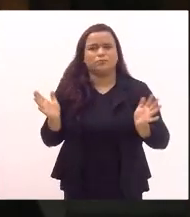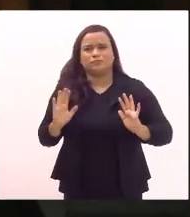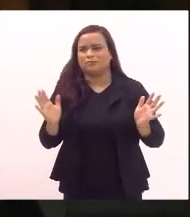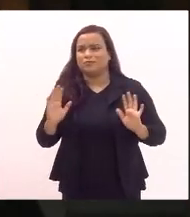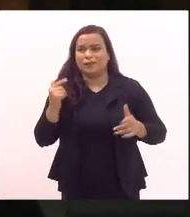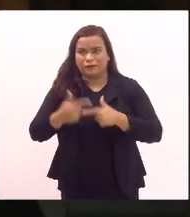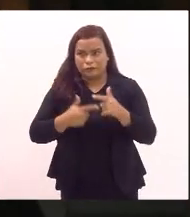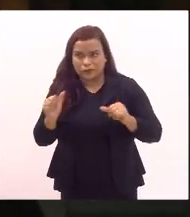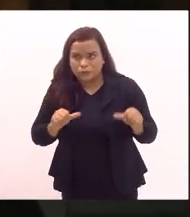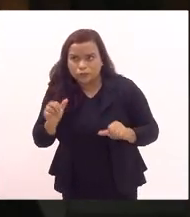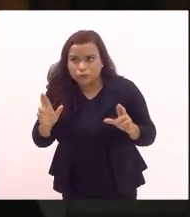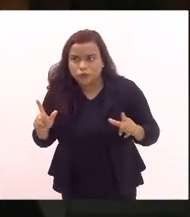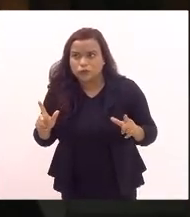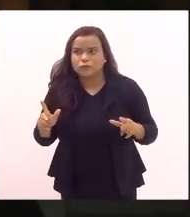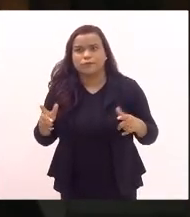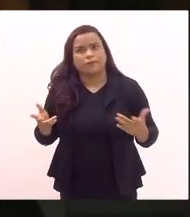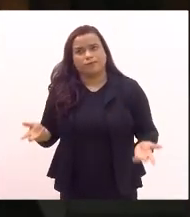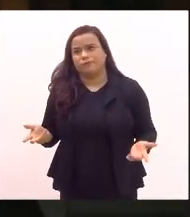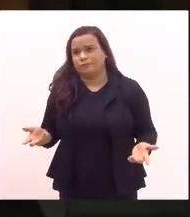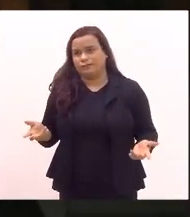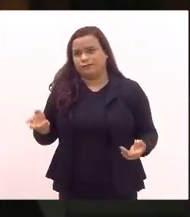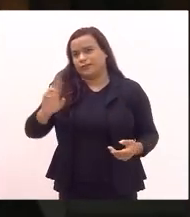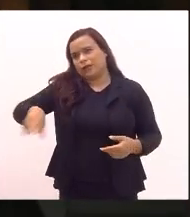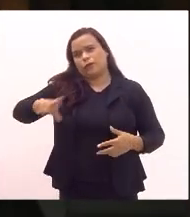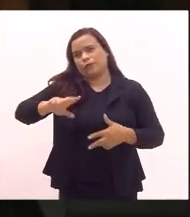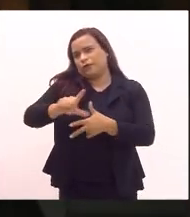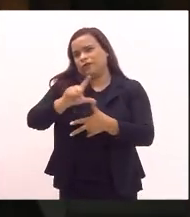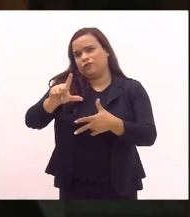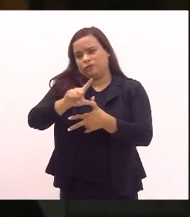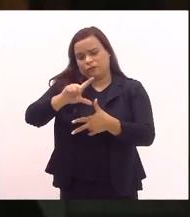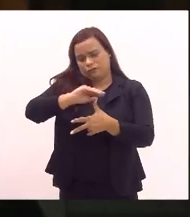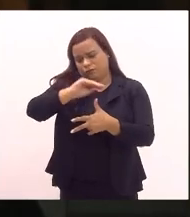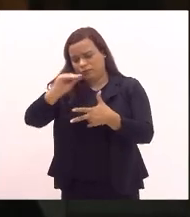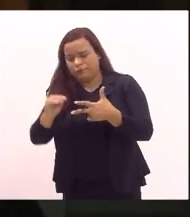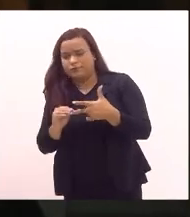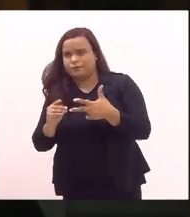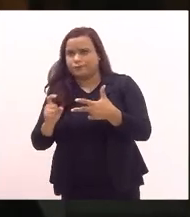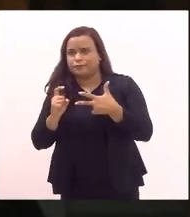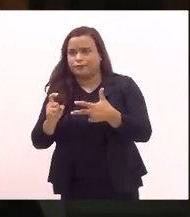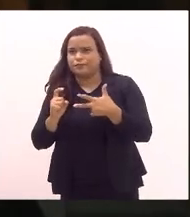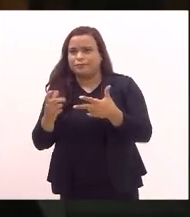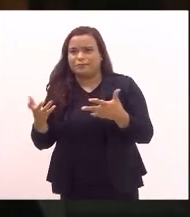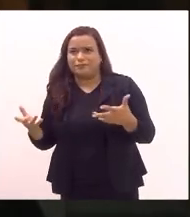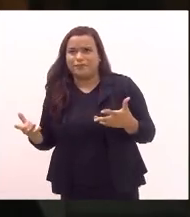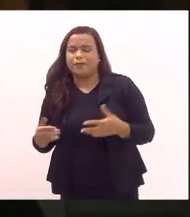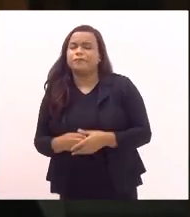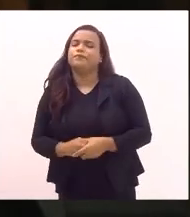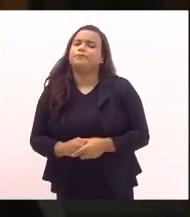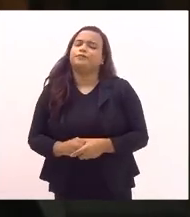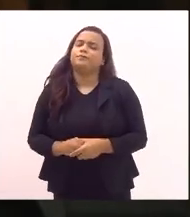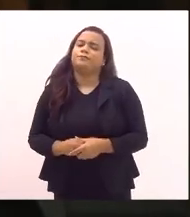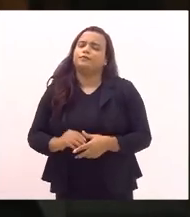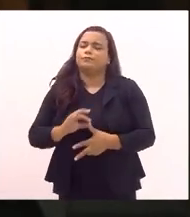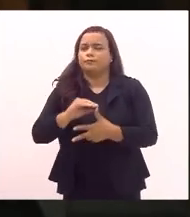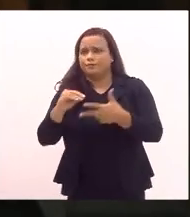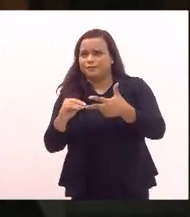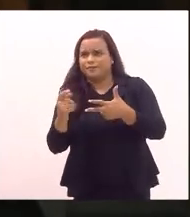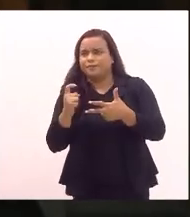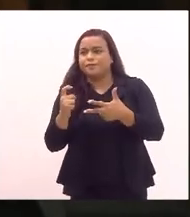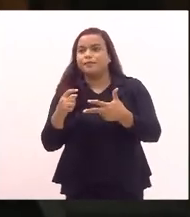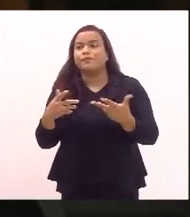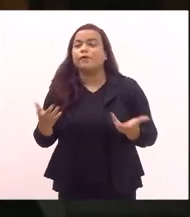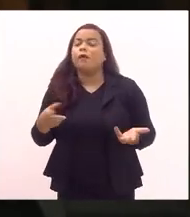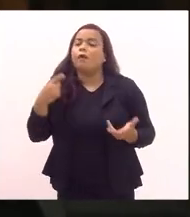que acabou harmonia e não é mais do Legislativo ele é do executivo estão converte sempre chamar